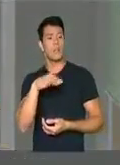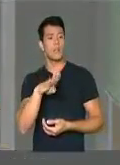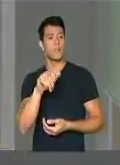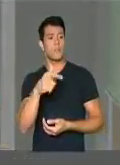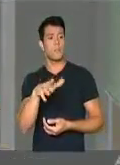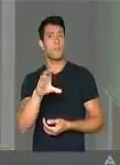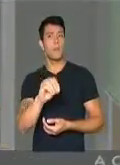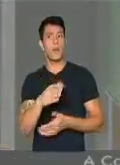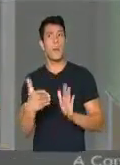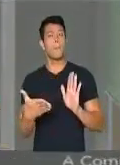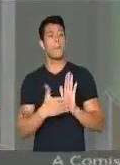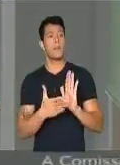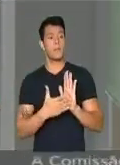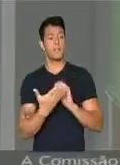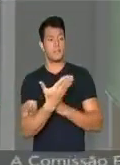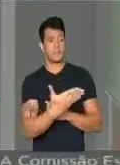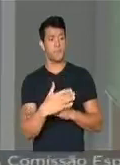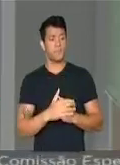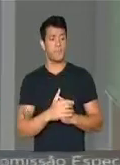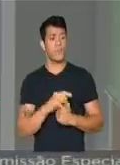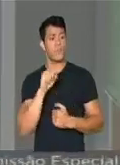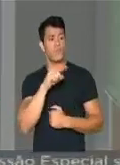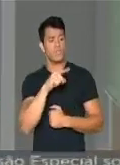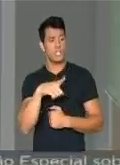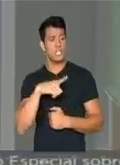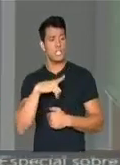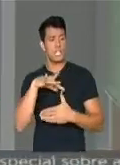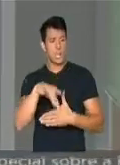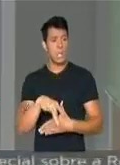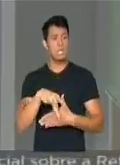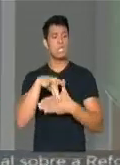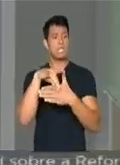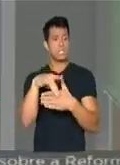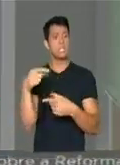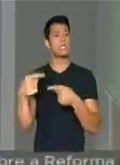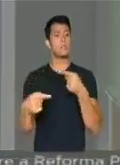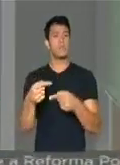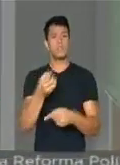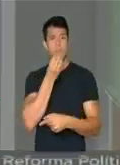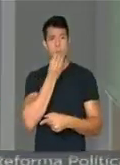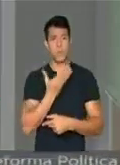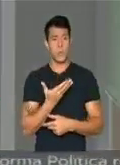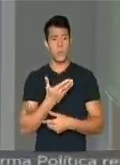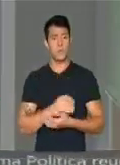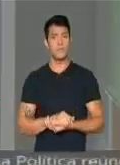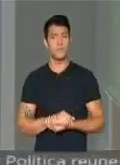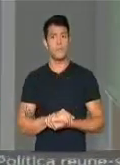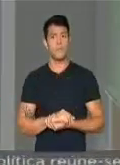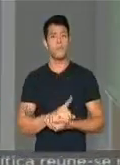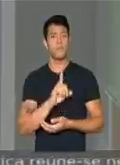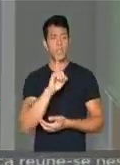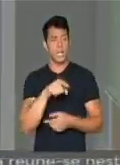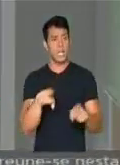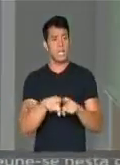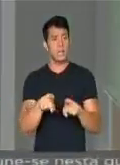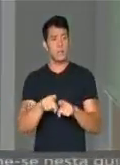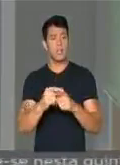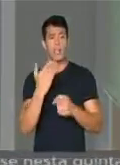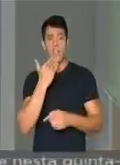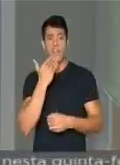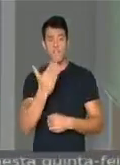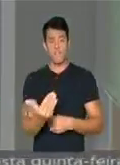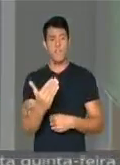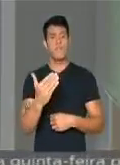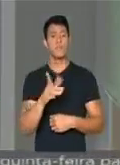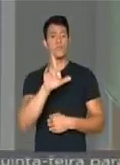parabéns pelo pronunciamento. Vai ter coro, né? Vossa Excelência, além de uma liderança política coerente, é um humanista